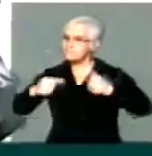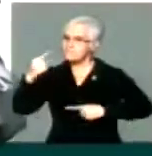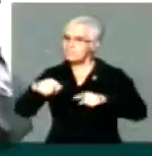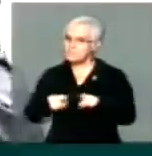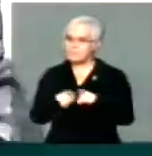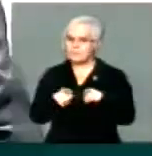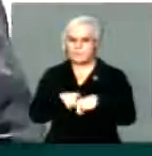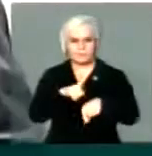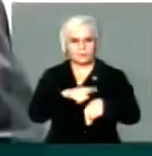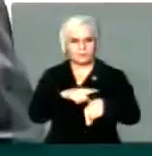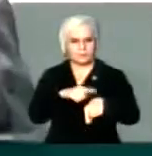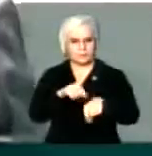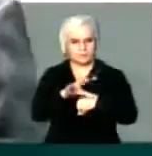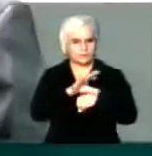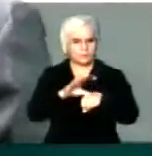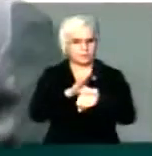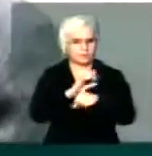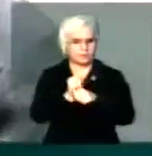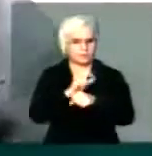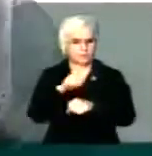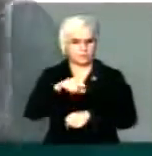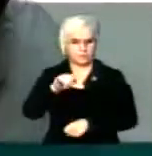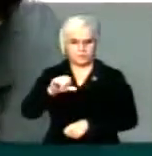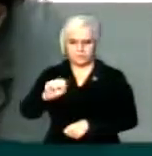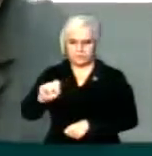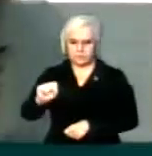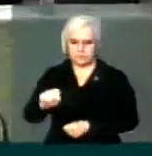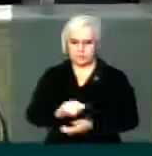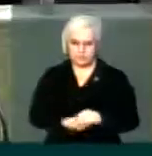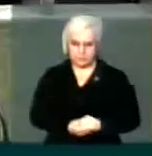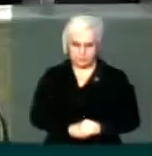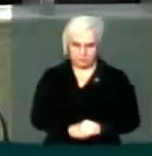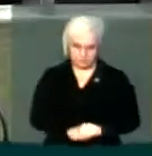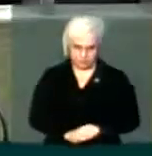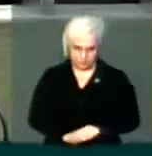inclusive durante a Constituinte de 88. Muito obrigado.